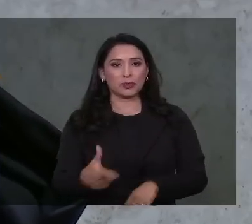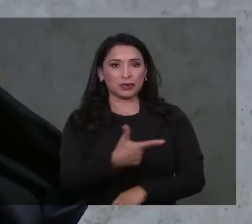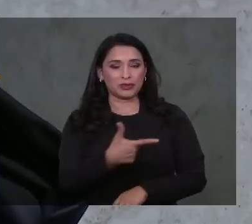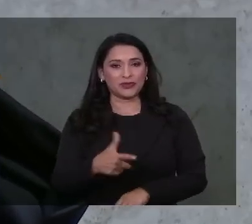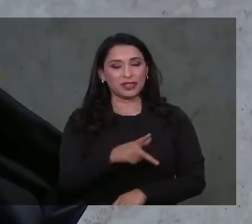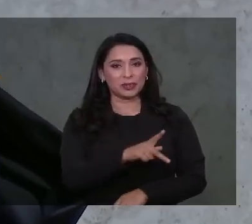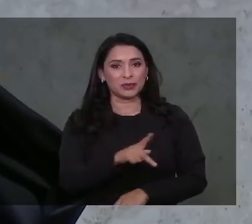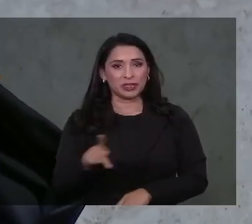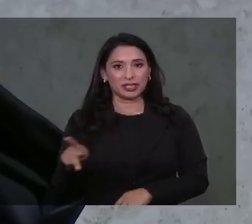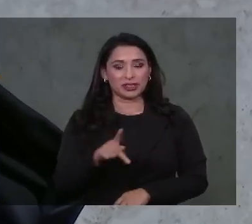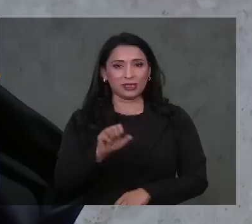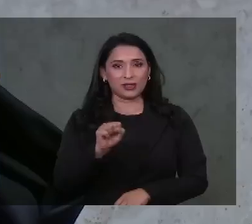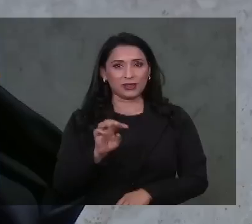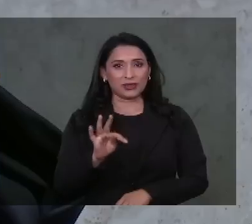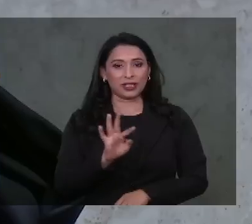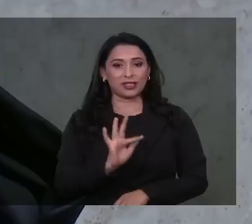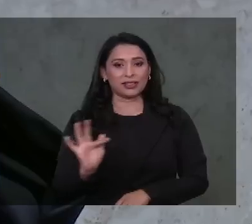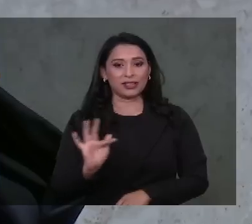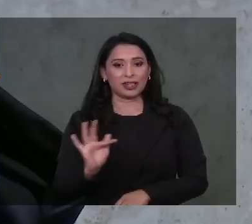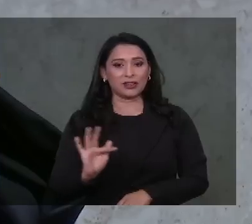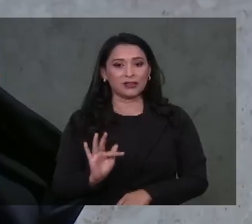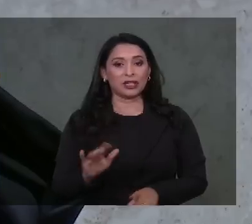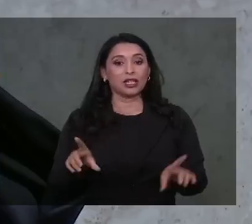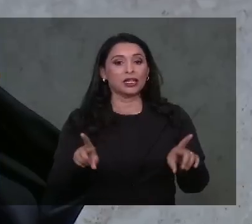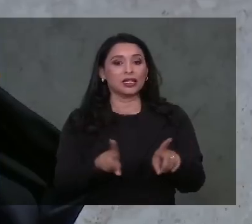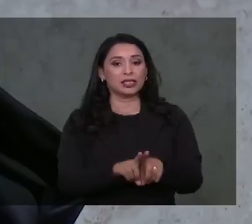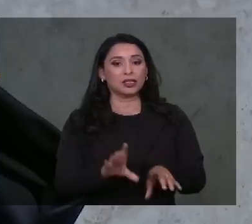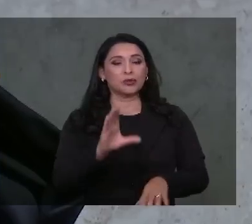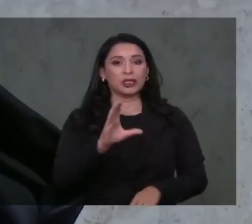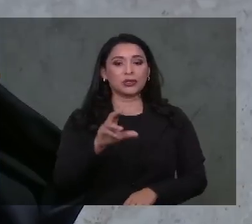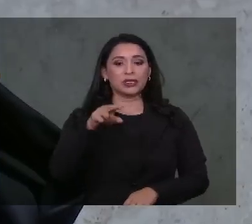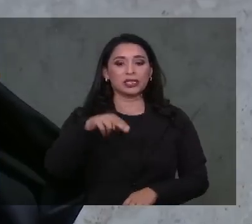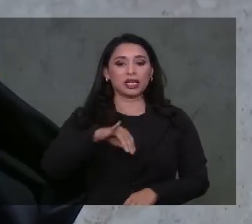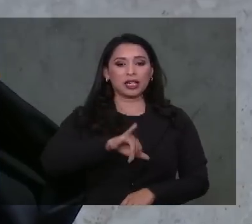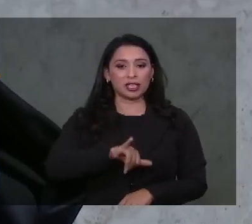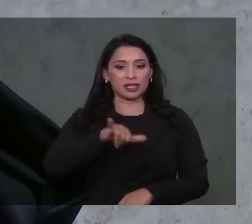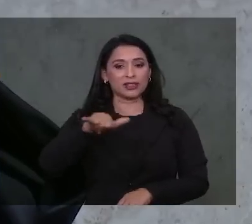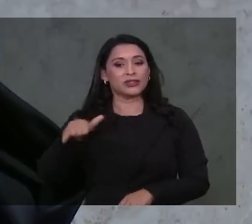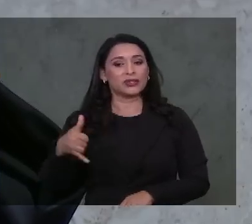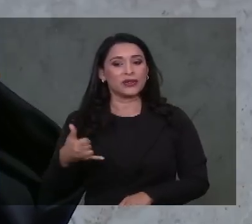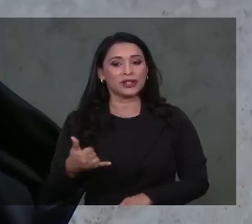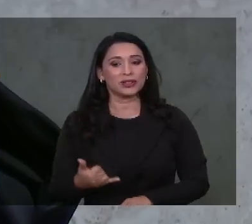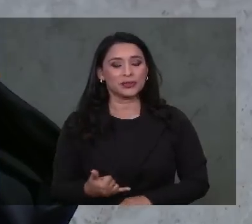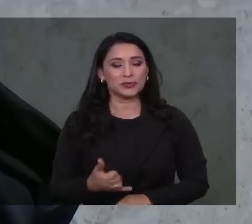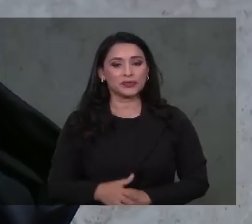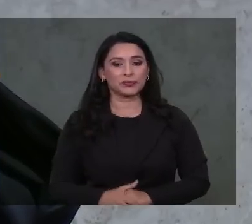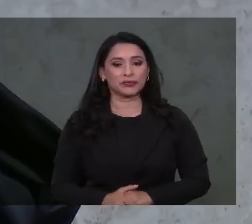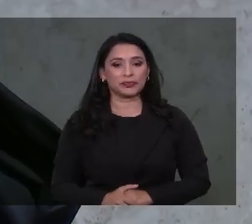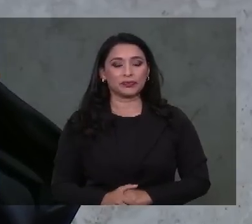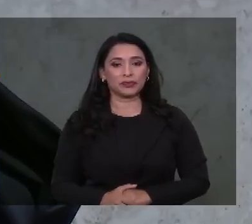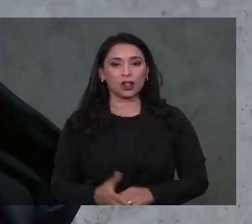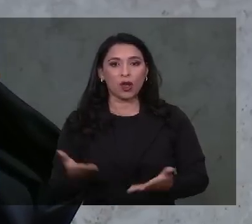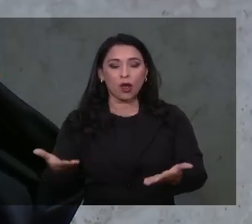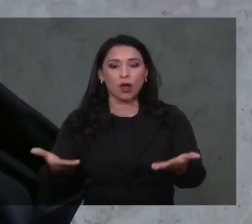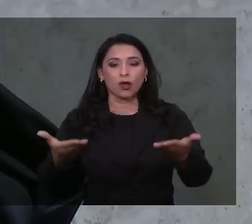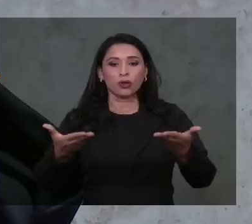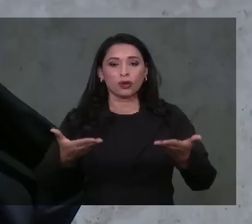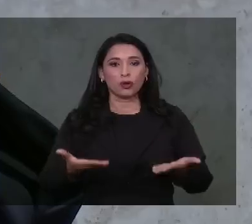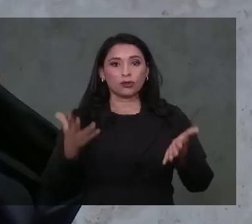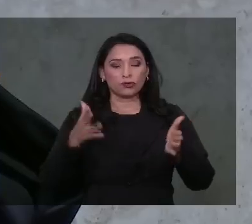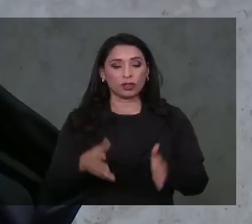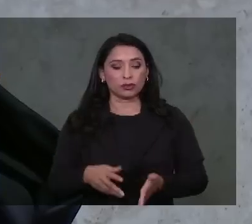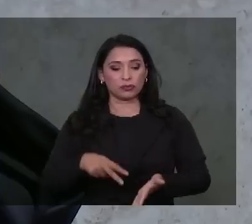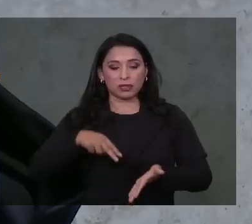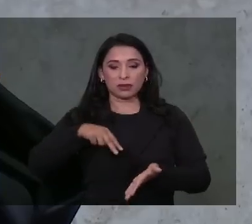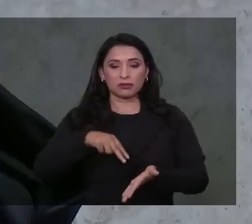Tribunal Federal e do Conselho Nacional de Justiça. Convido os presentes para, em posição